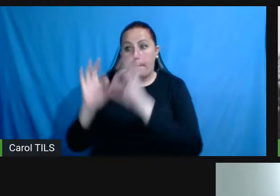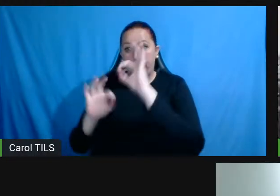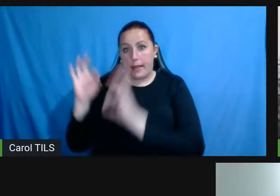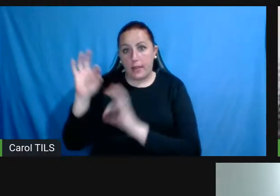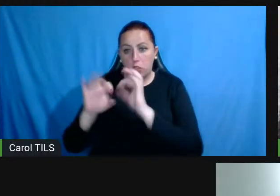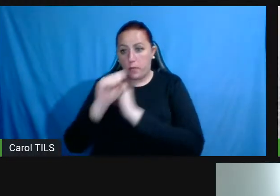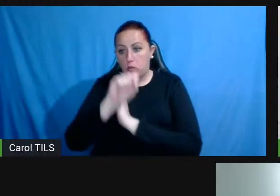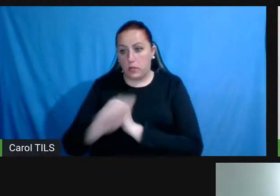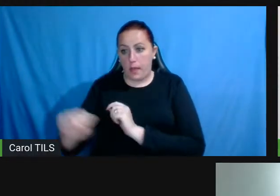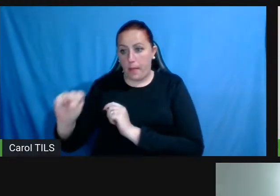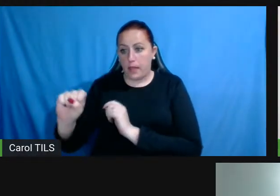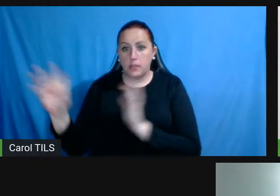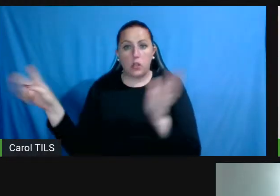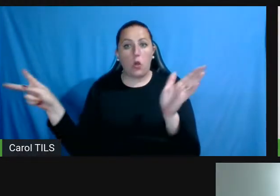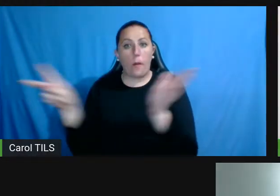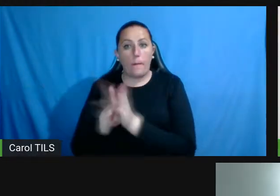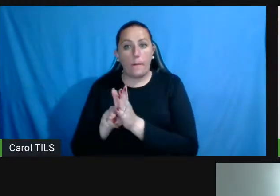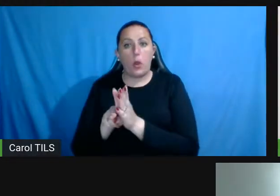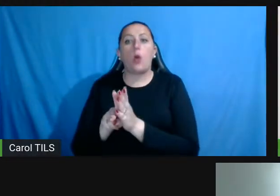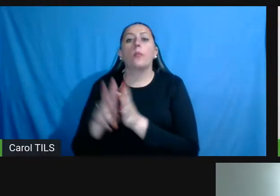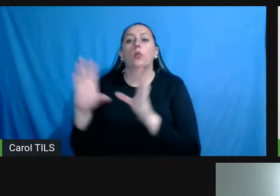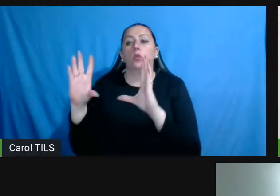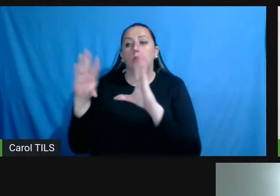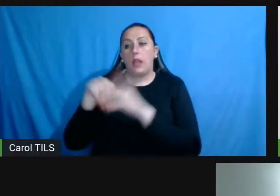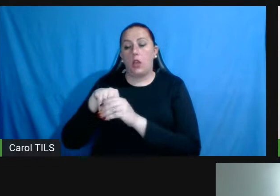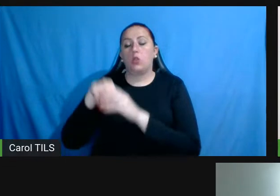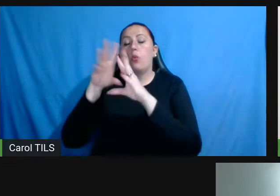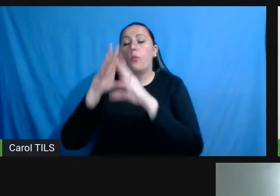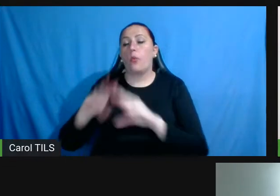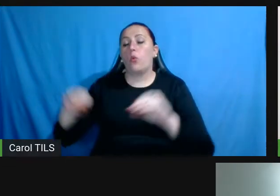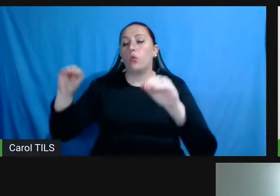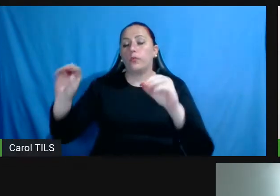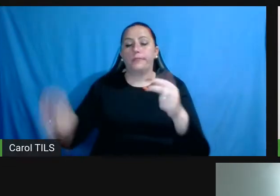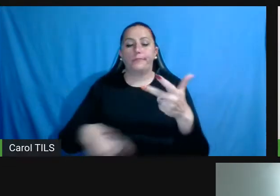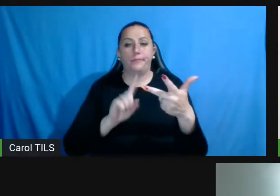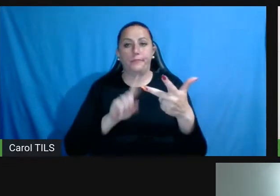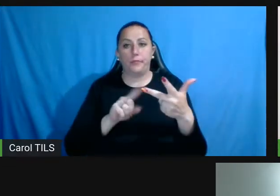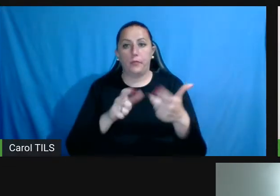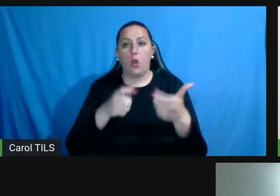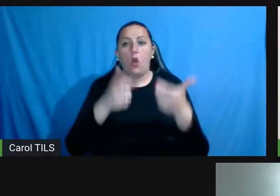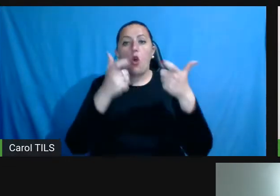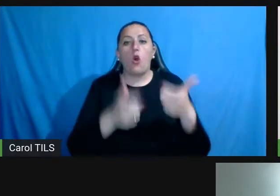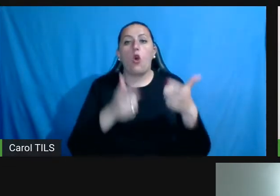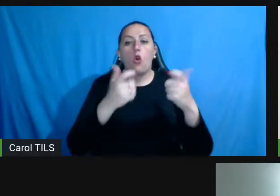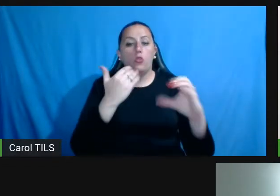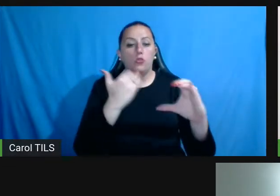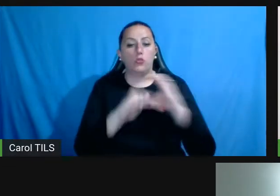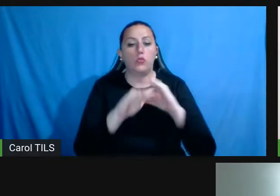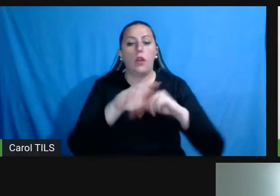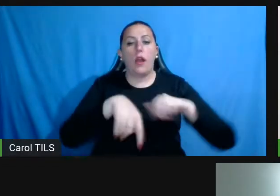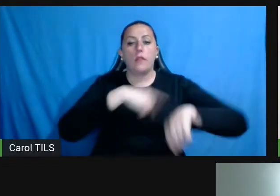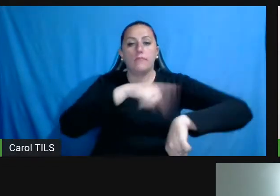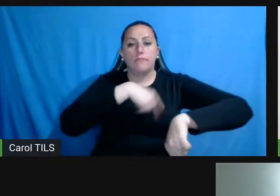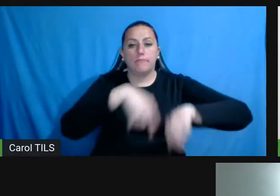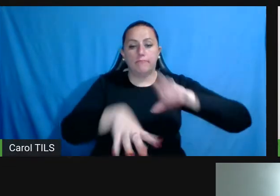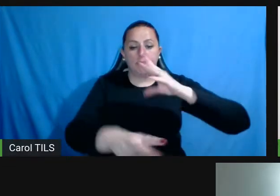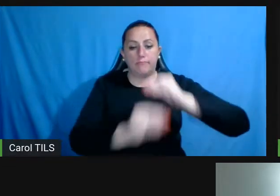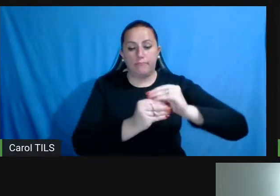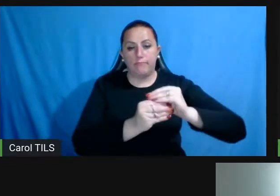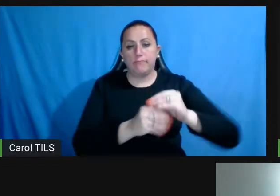no Moodle ou será liberado aos poucos? Onde enviar as atividades complementares?